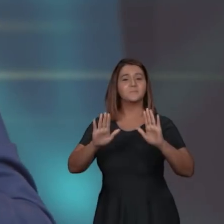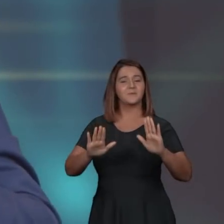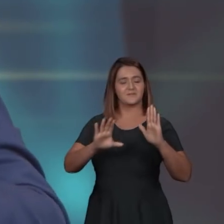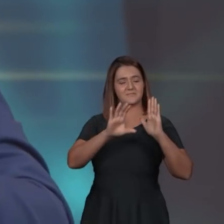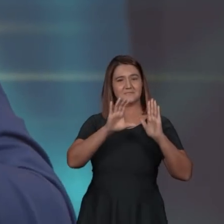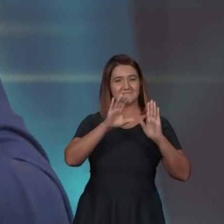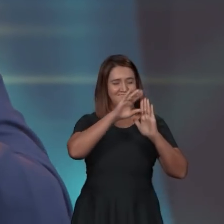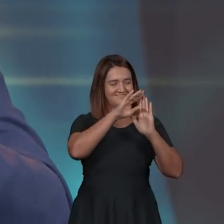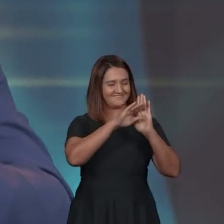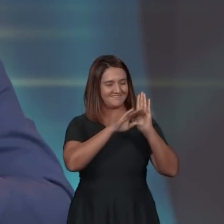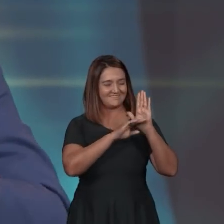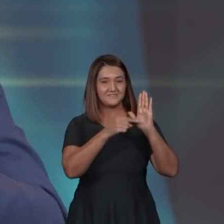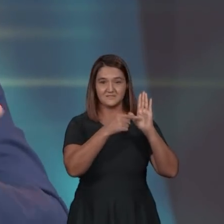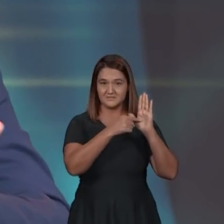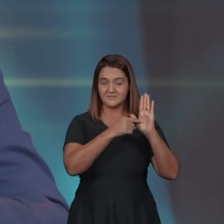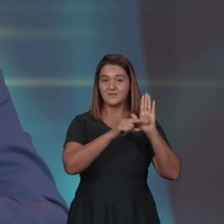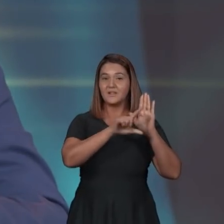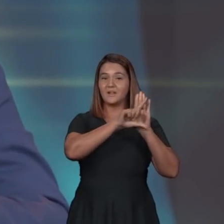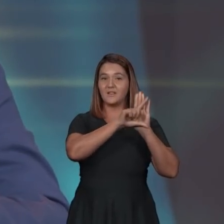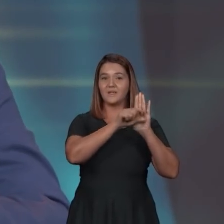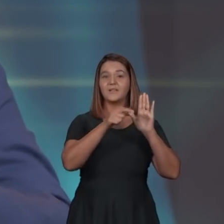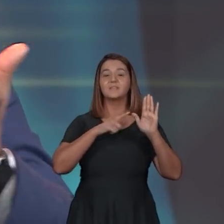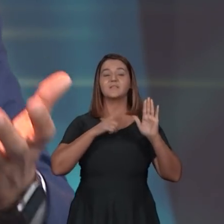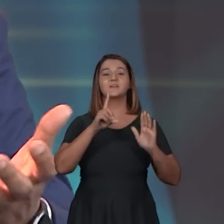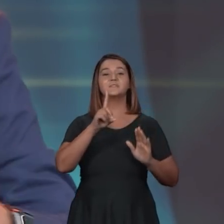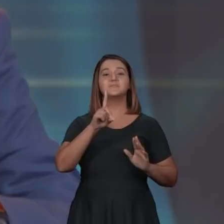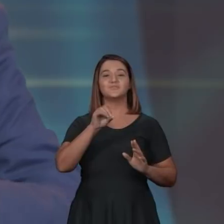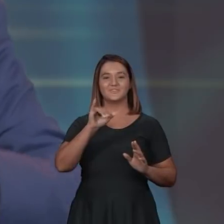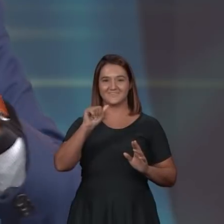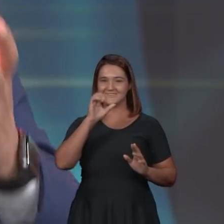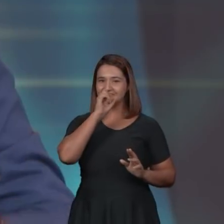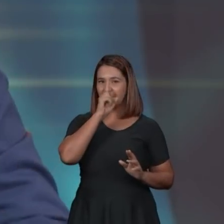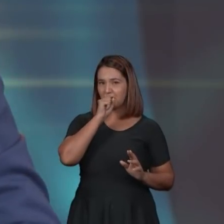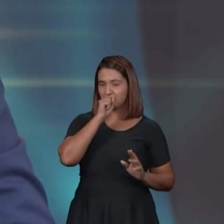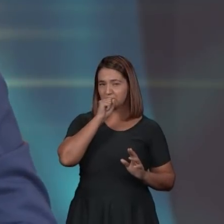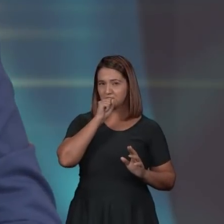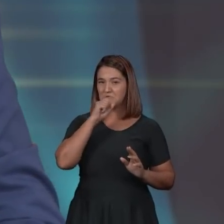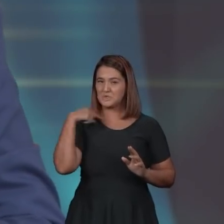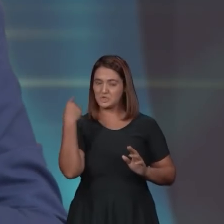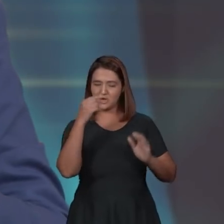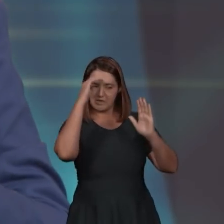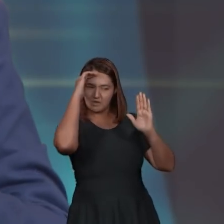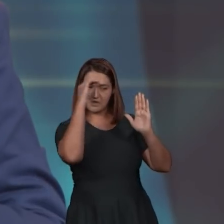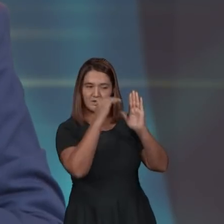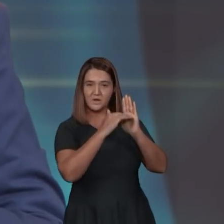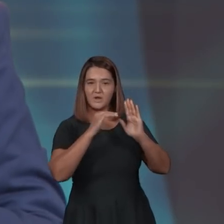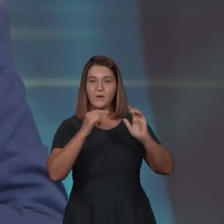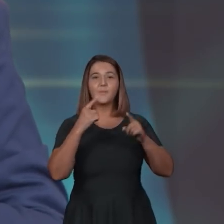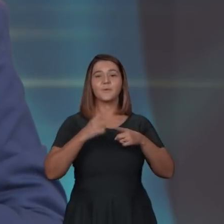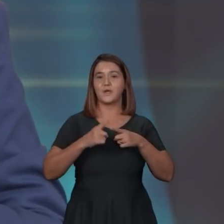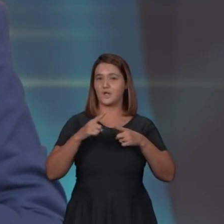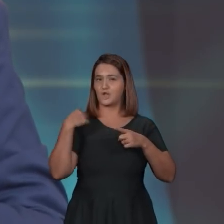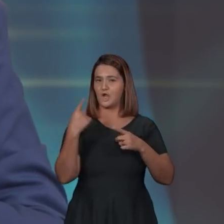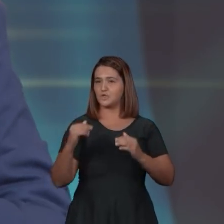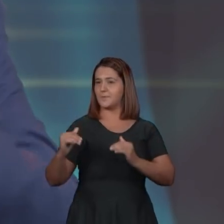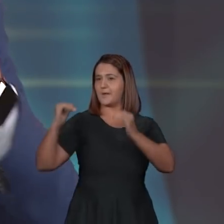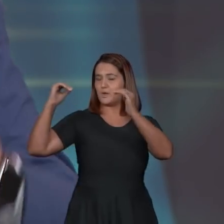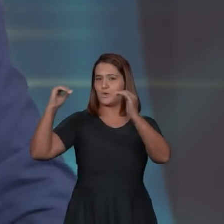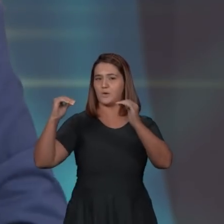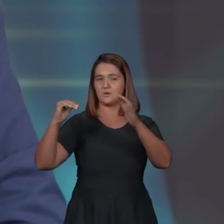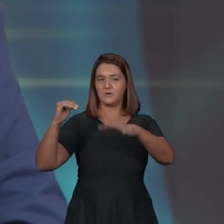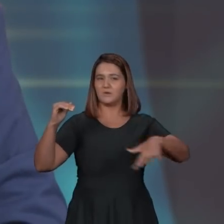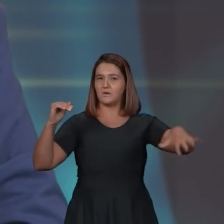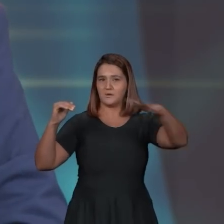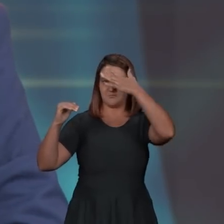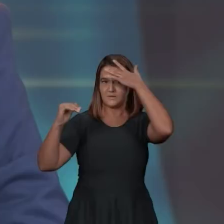sintamos superiores às demais religiões que guardam o domingo ou qualquer outro dia. É apenas o nosso jeito de